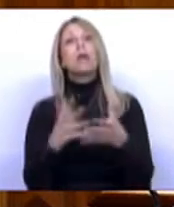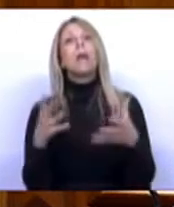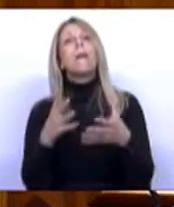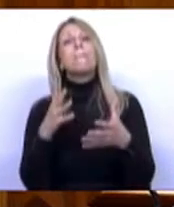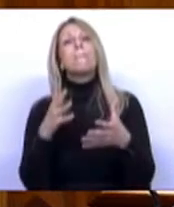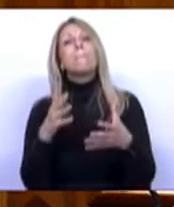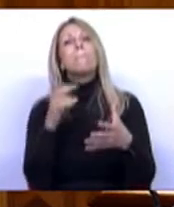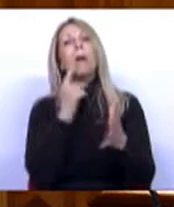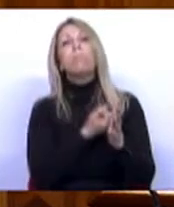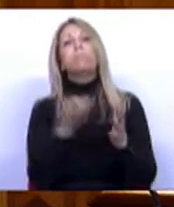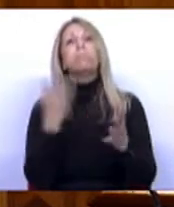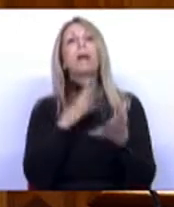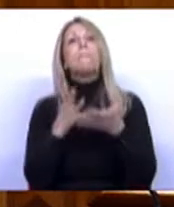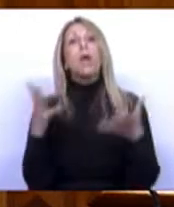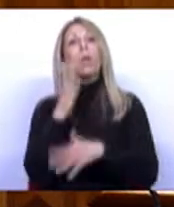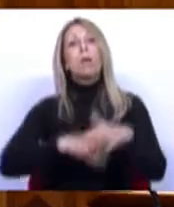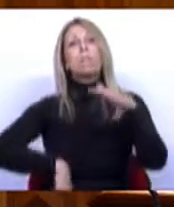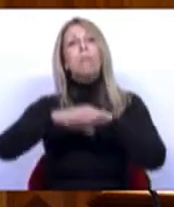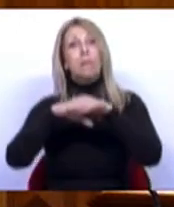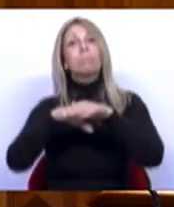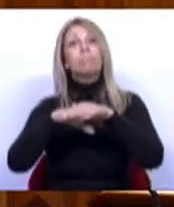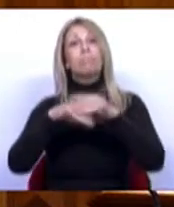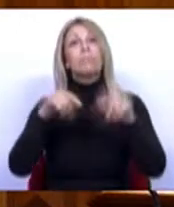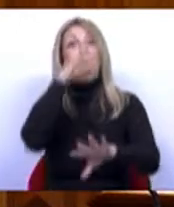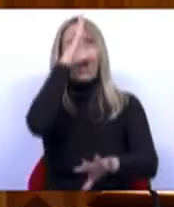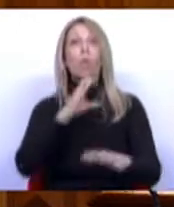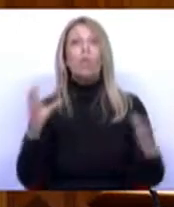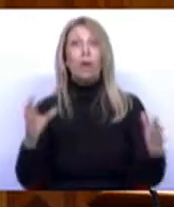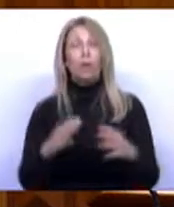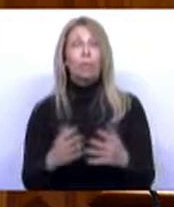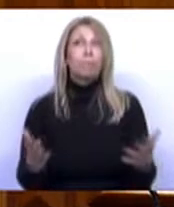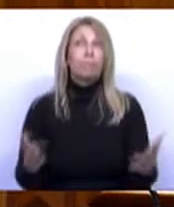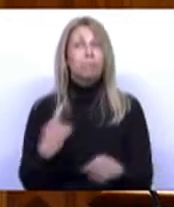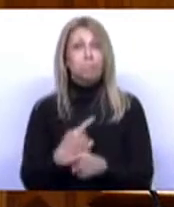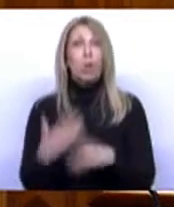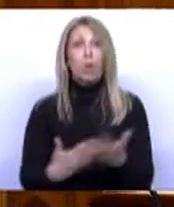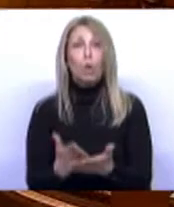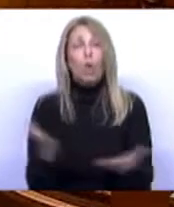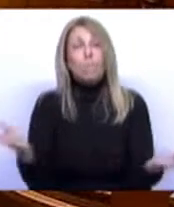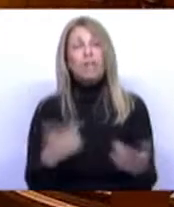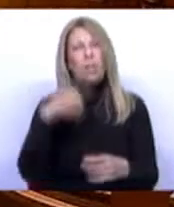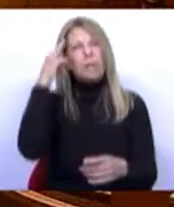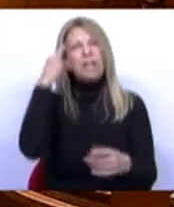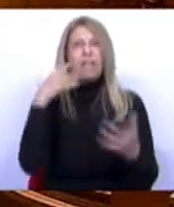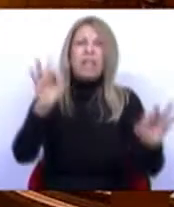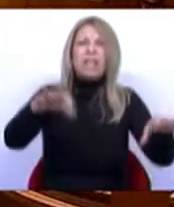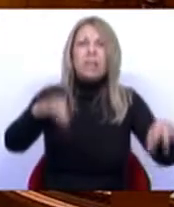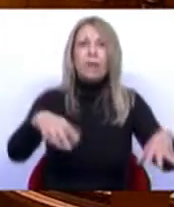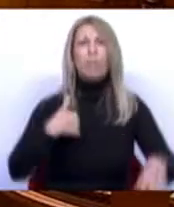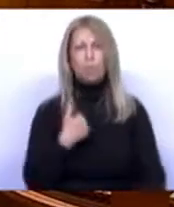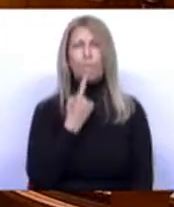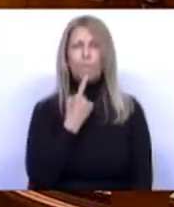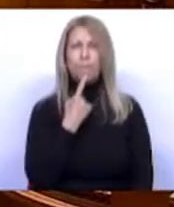irresponsabilidade mantém-se. Mas eu esperava que essa irresponsabilidade tivesse terminado. Mas eu consigo